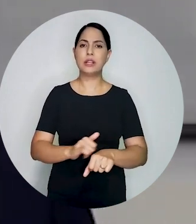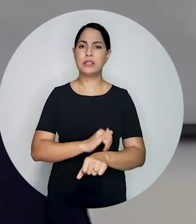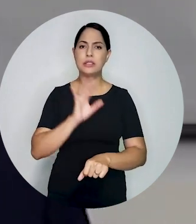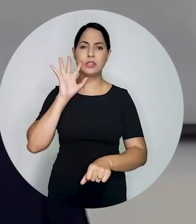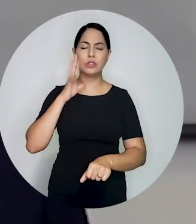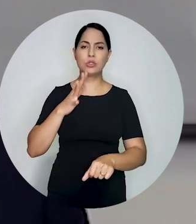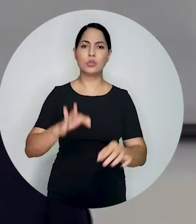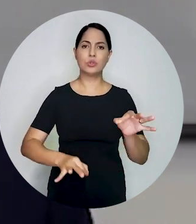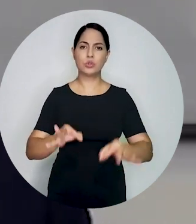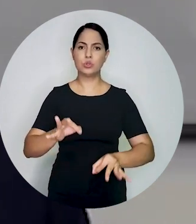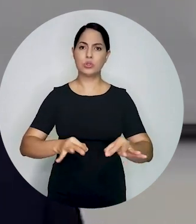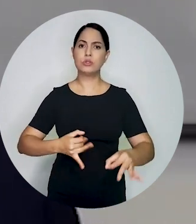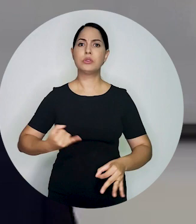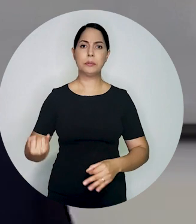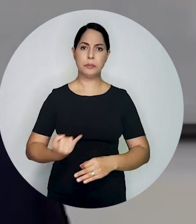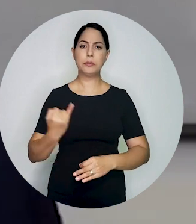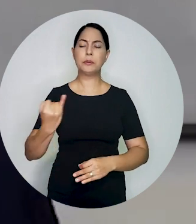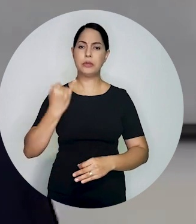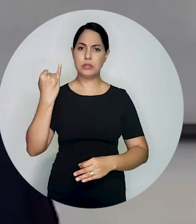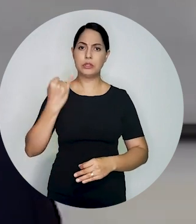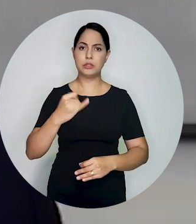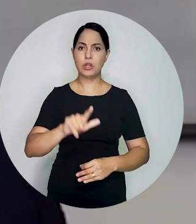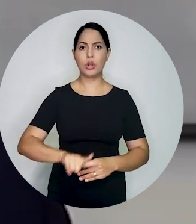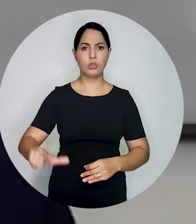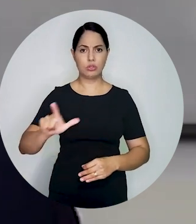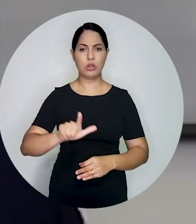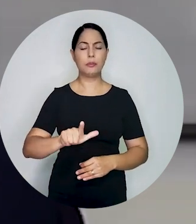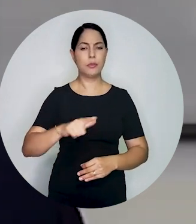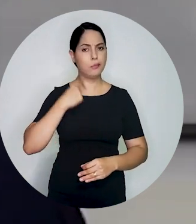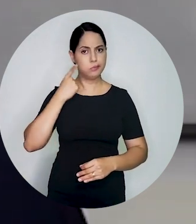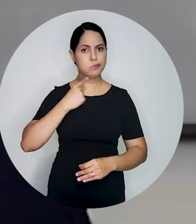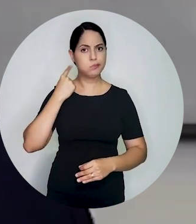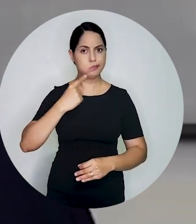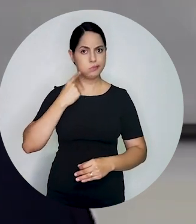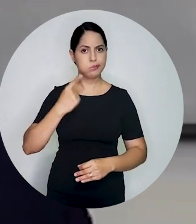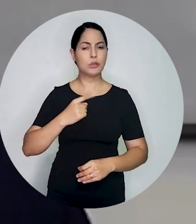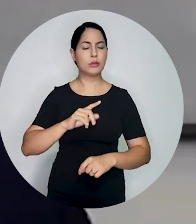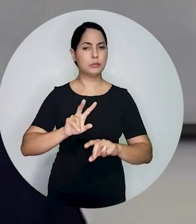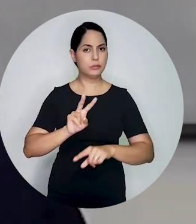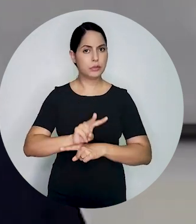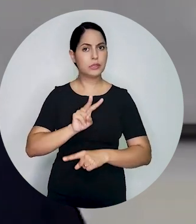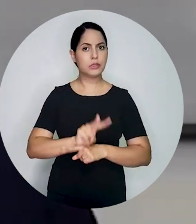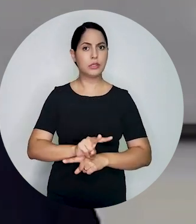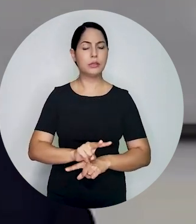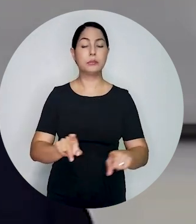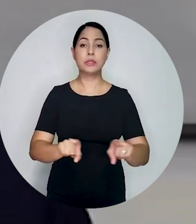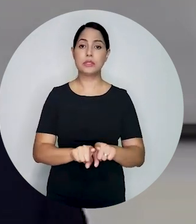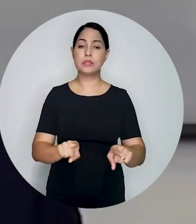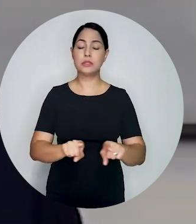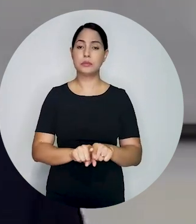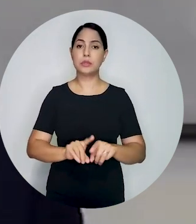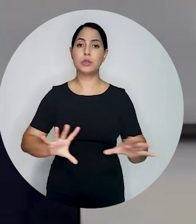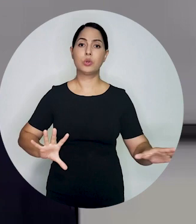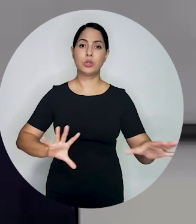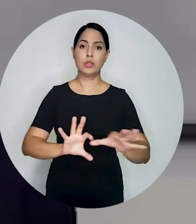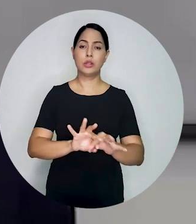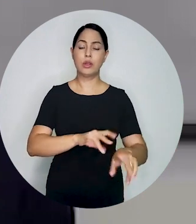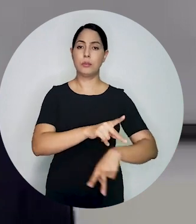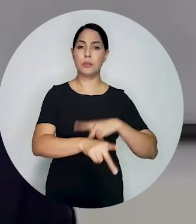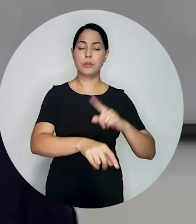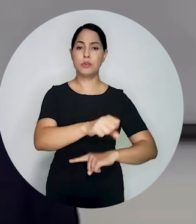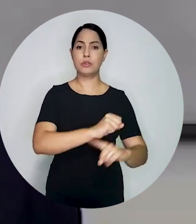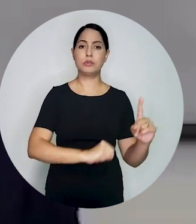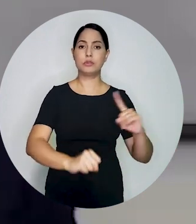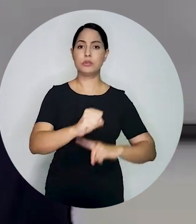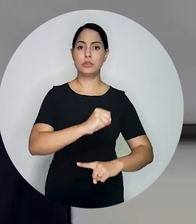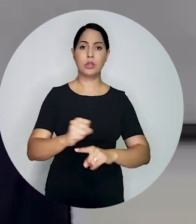de justiça foram importantíssimas, não apenas para manter o exercício da advocacia, mas principalmente conectar o cidadão